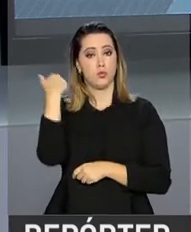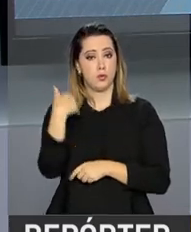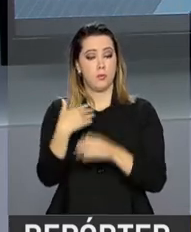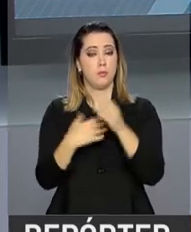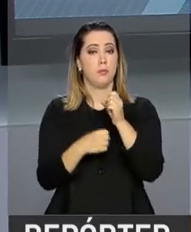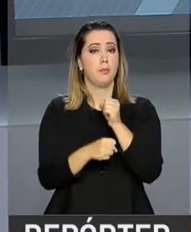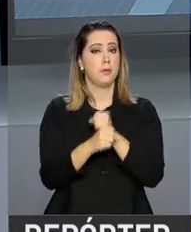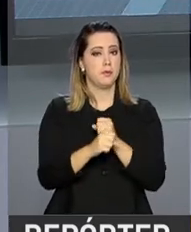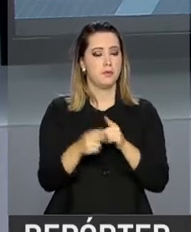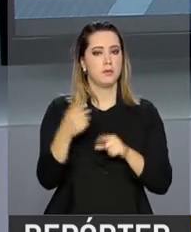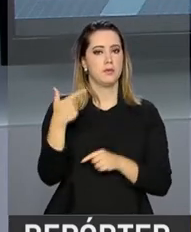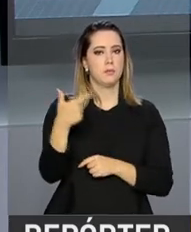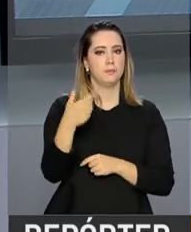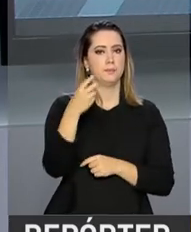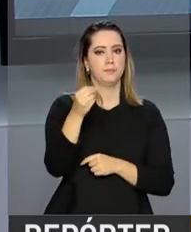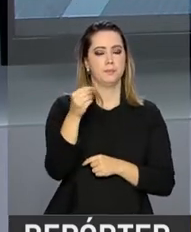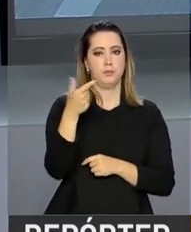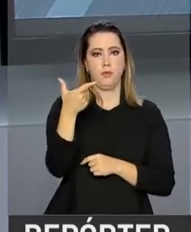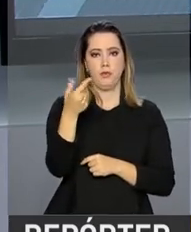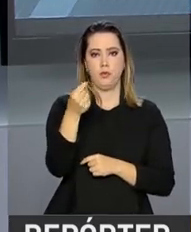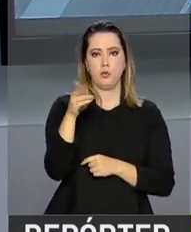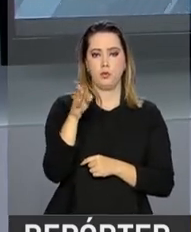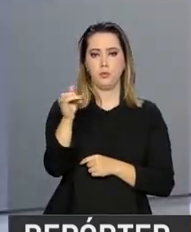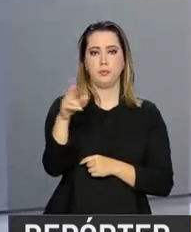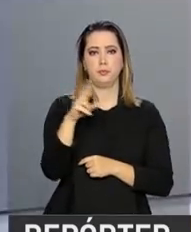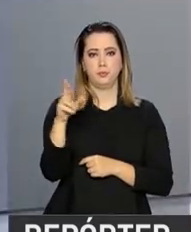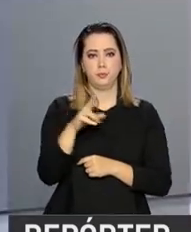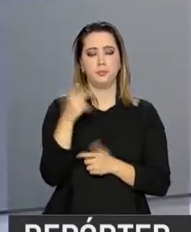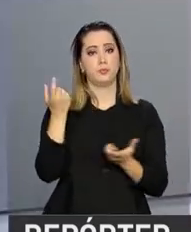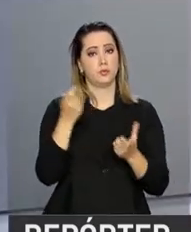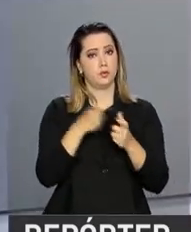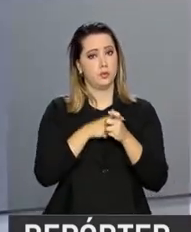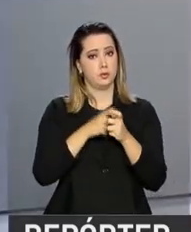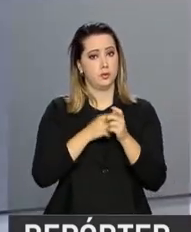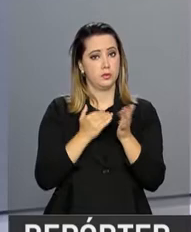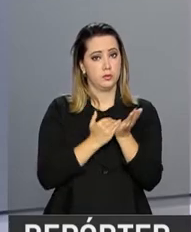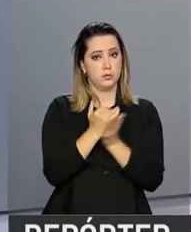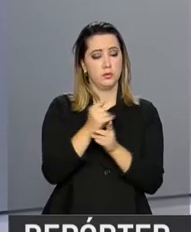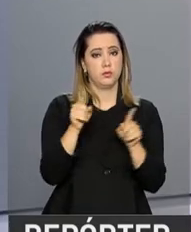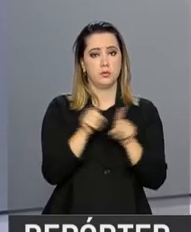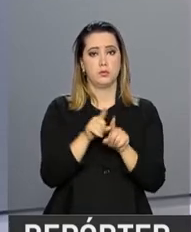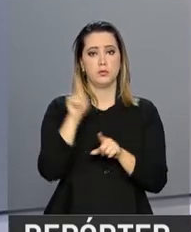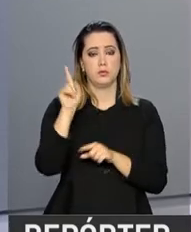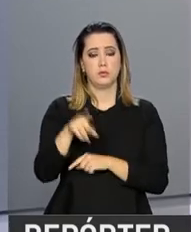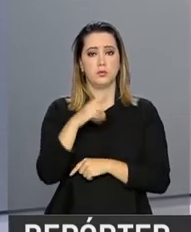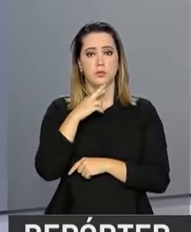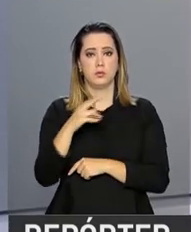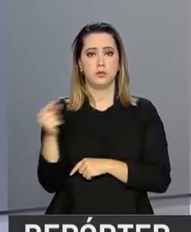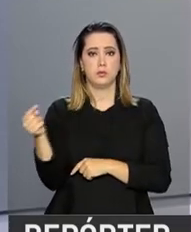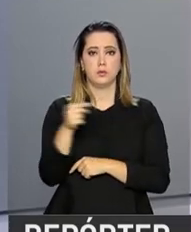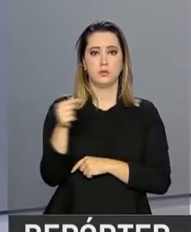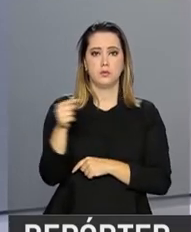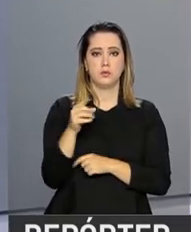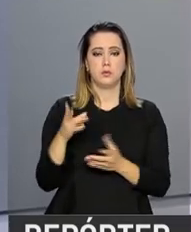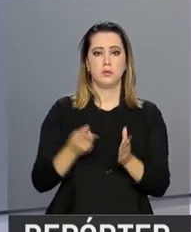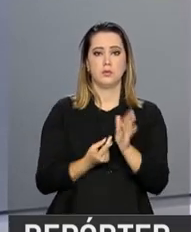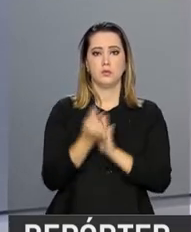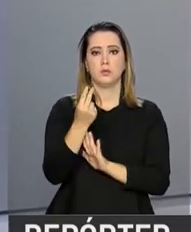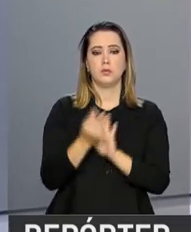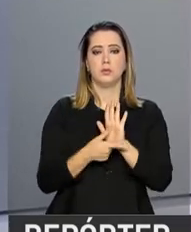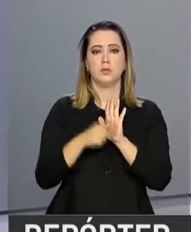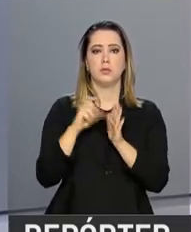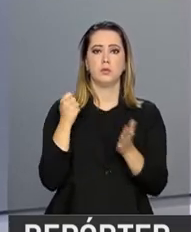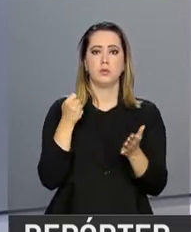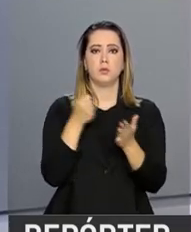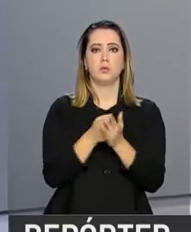que foi de 20 bilhões de reais o déficit primário é o resultado negativo nas contas públicas antes do pagamento